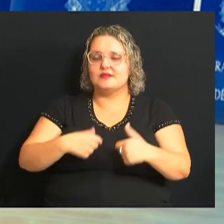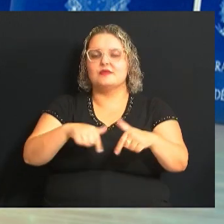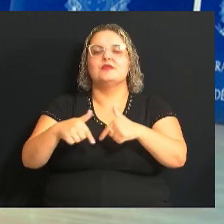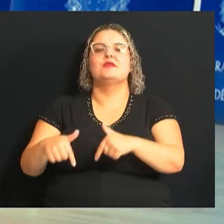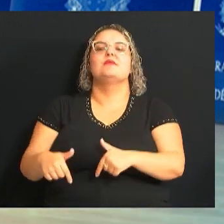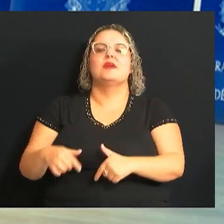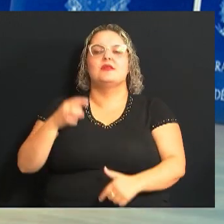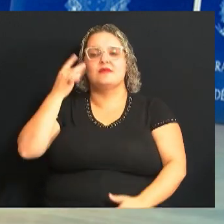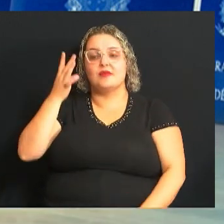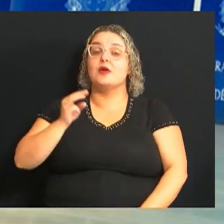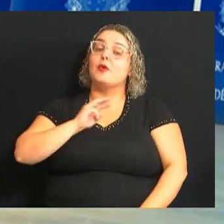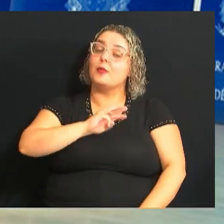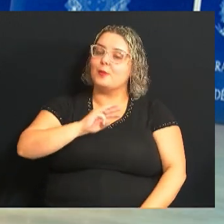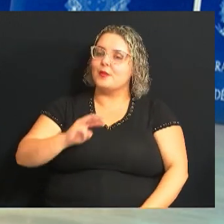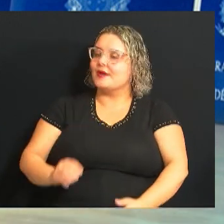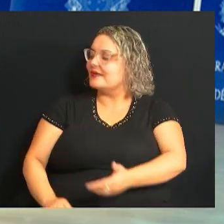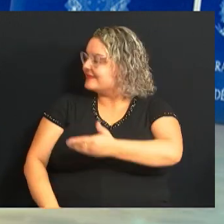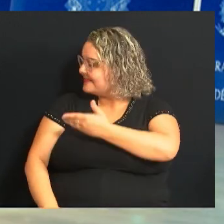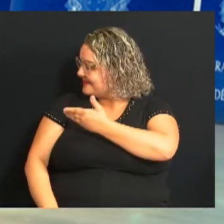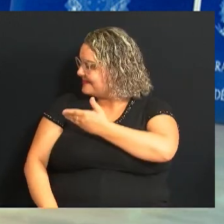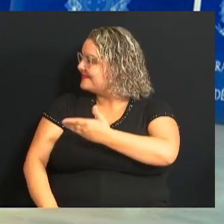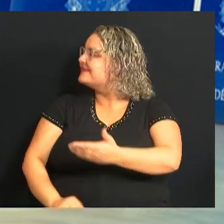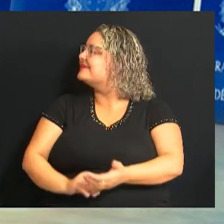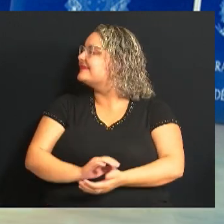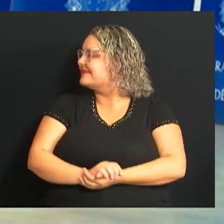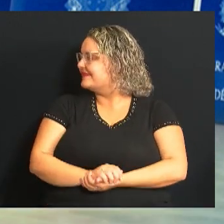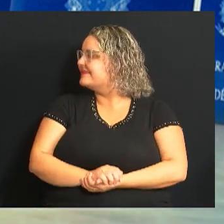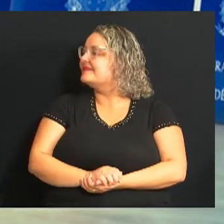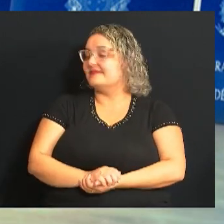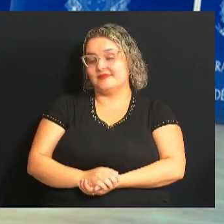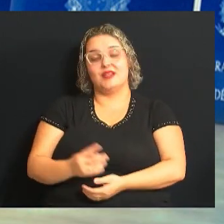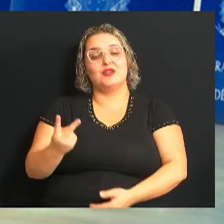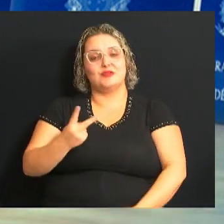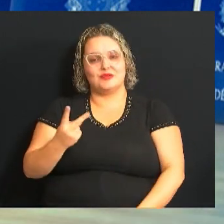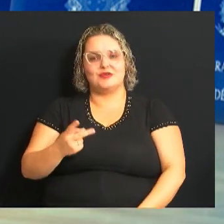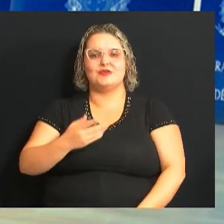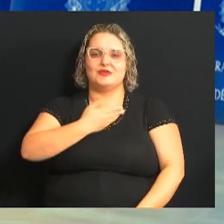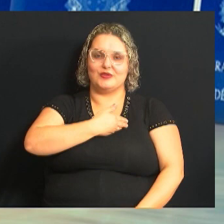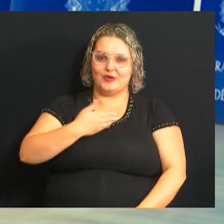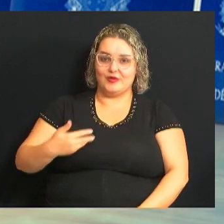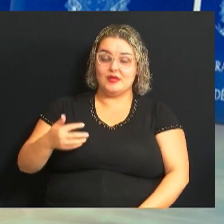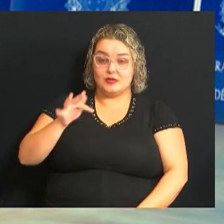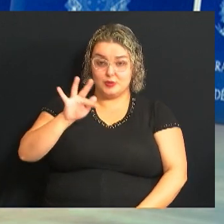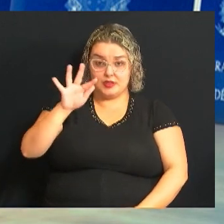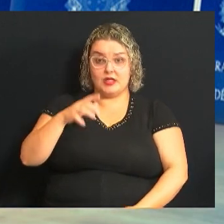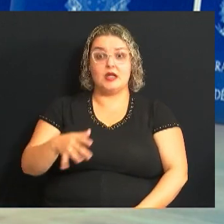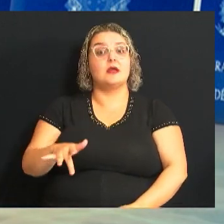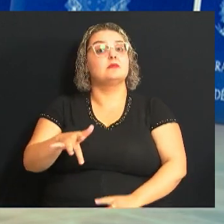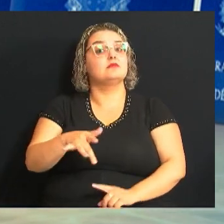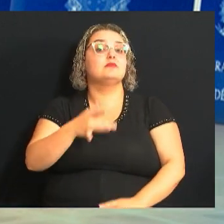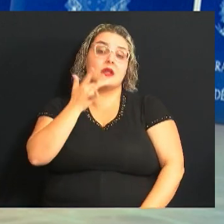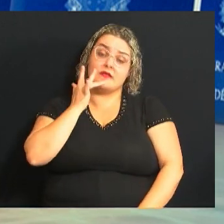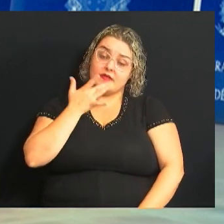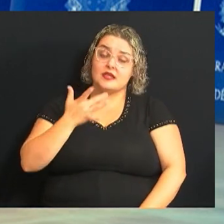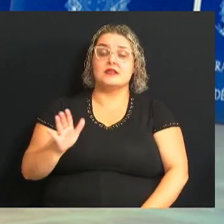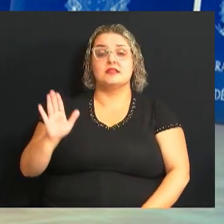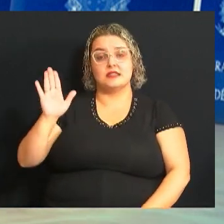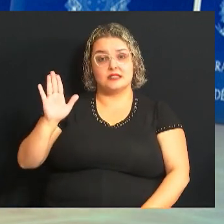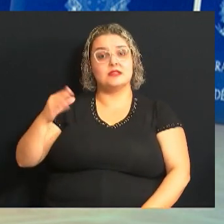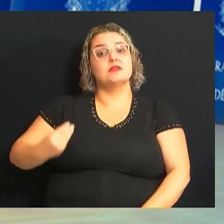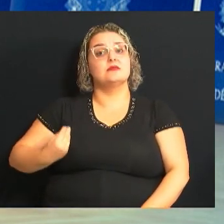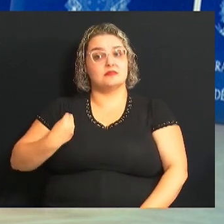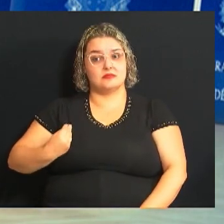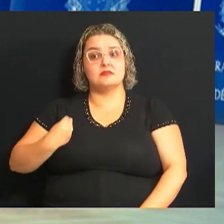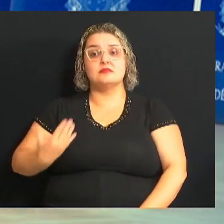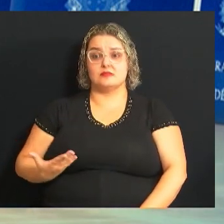pelo site Emprega Brasil, ambos do governo federal. Já para quem preferir se candidatar presencialmente,